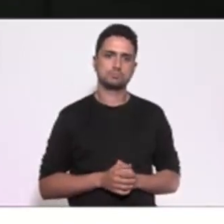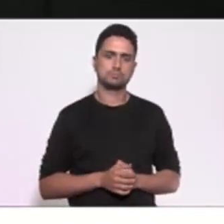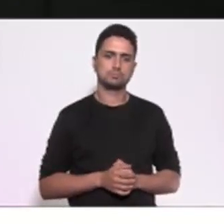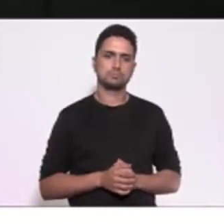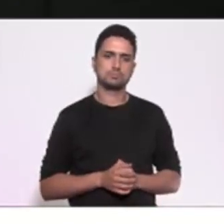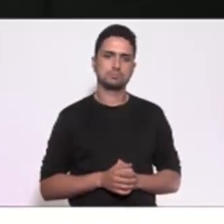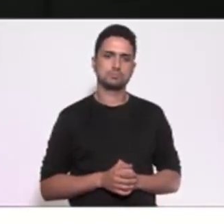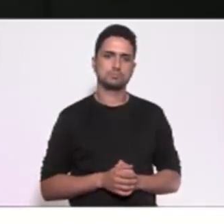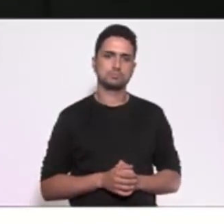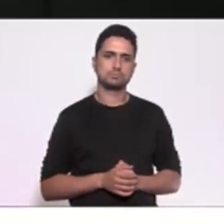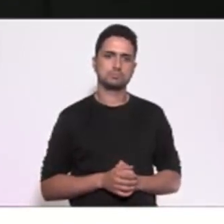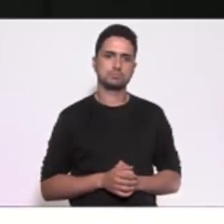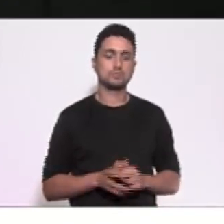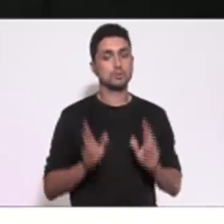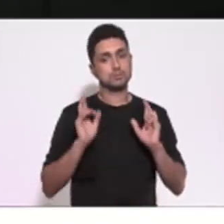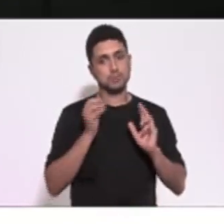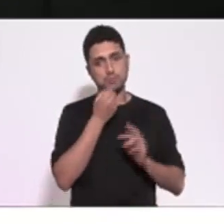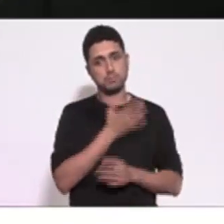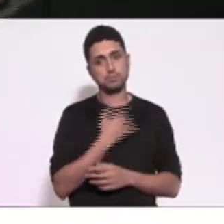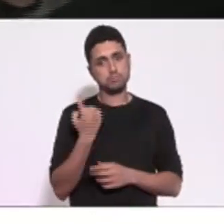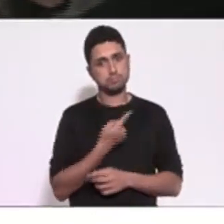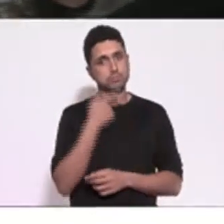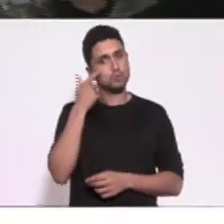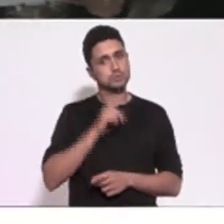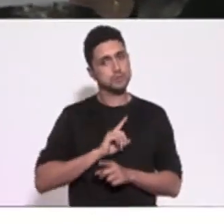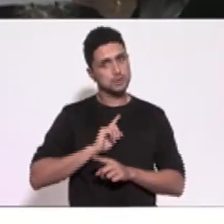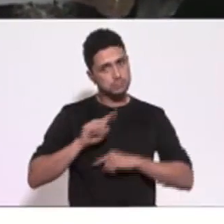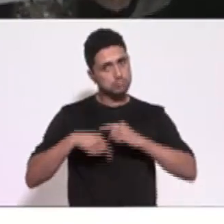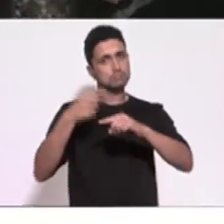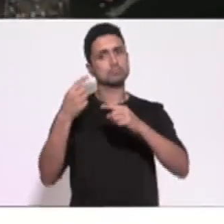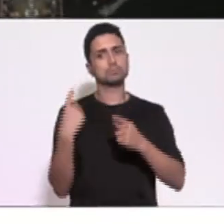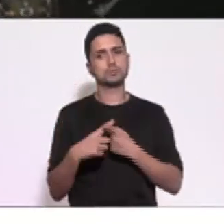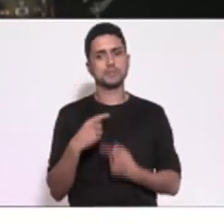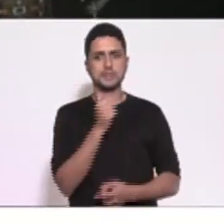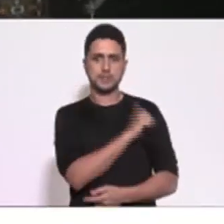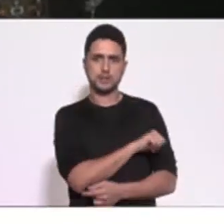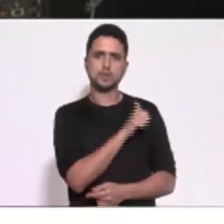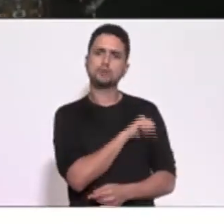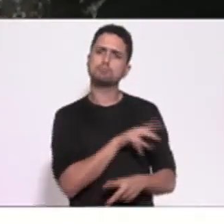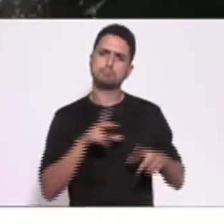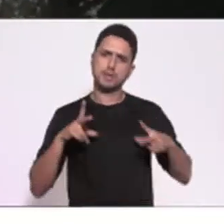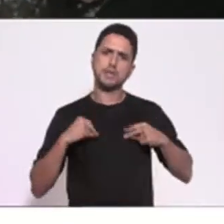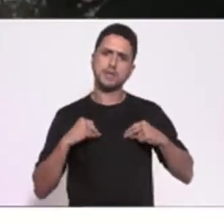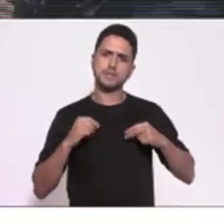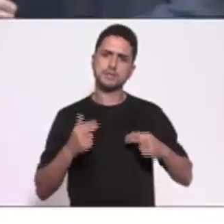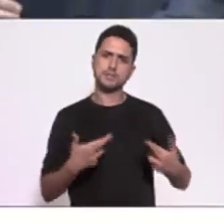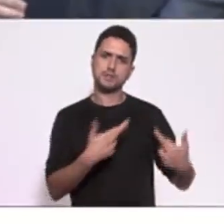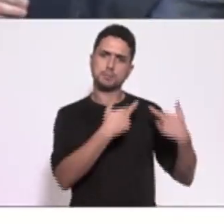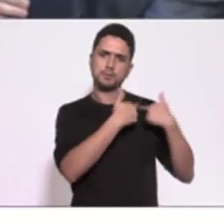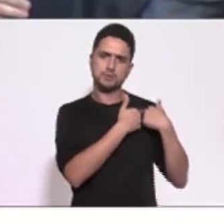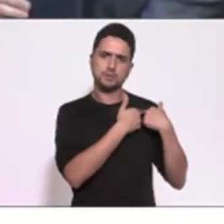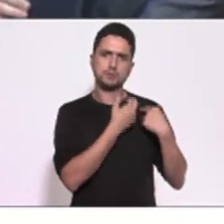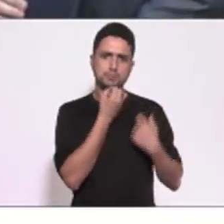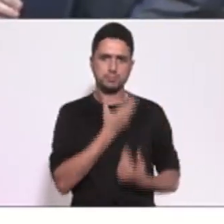e eu espero que a gente obtenha sucesso, porque o Rio de Janeiro merece sim ser melhor representado. Obrigado.